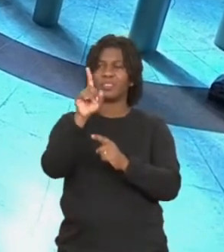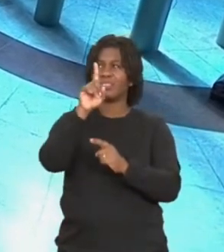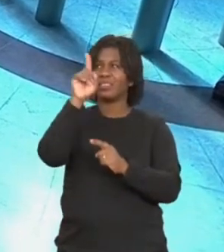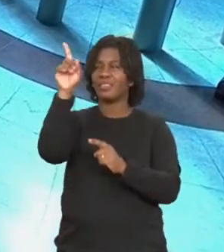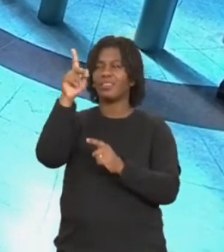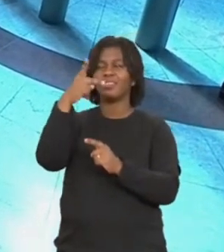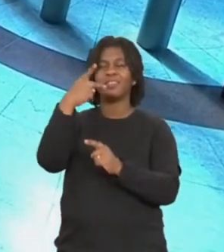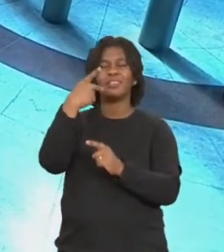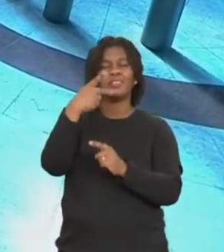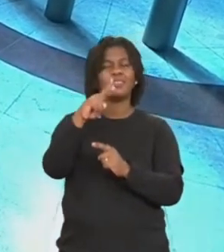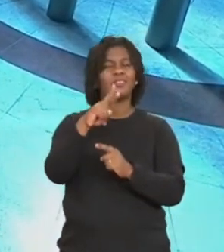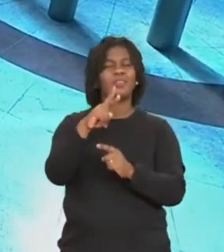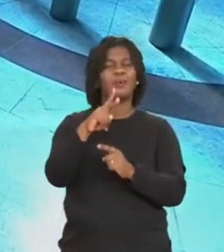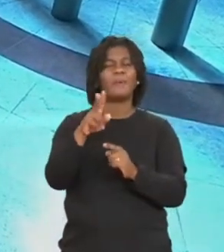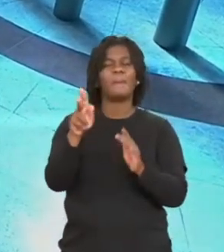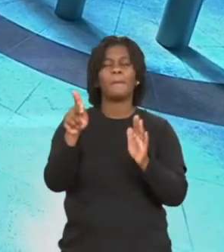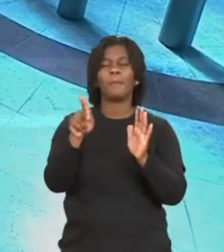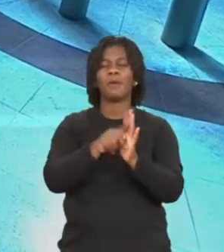Salvador,